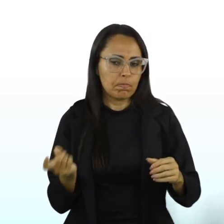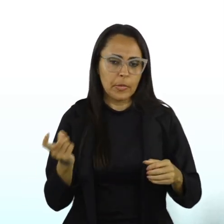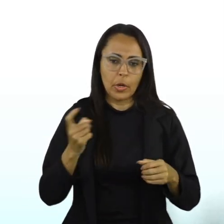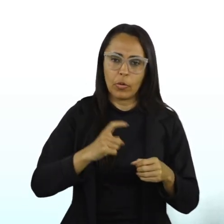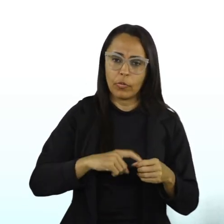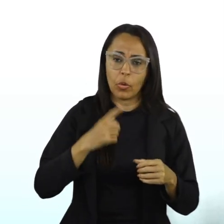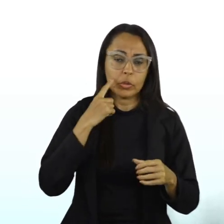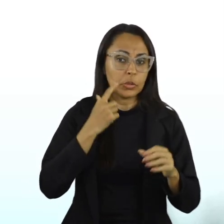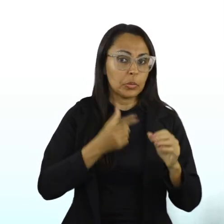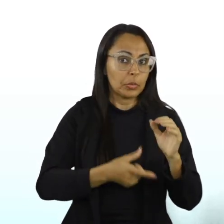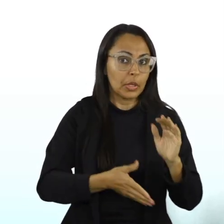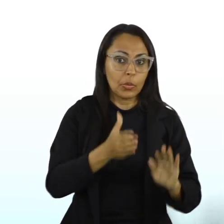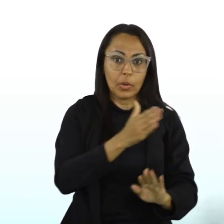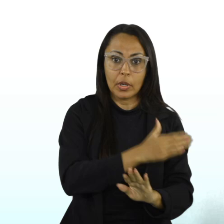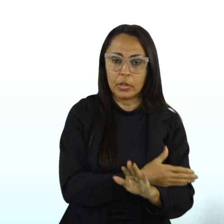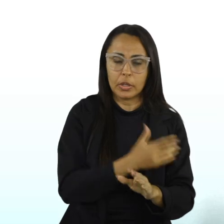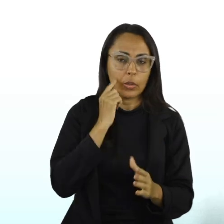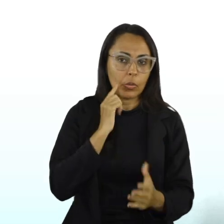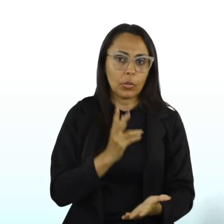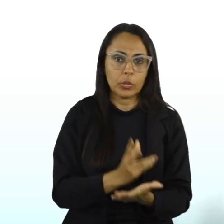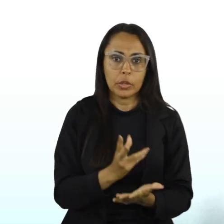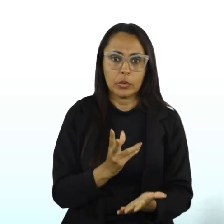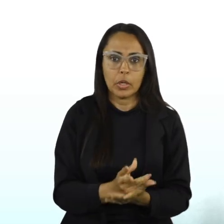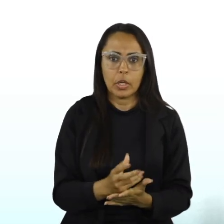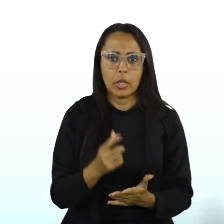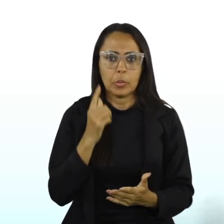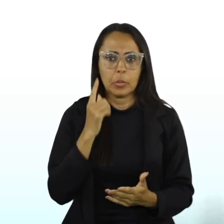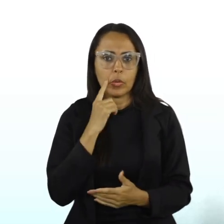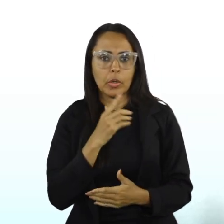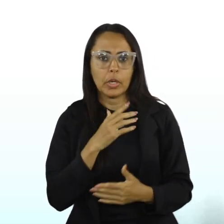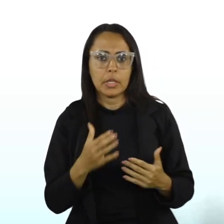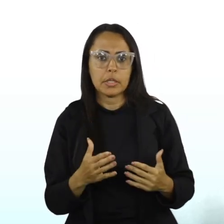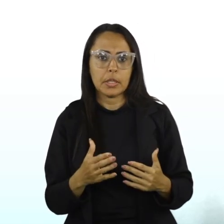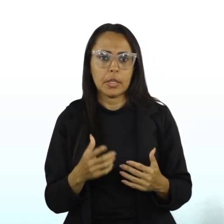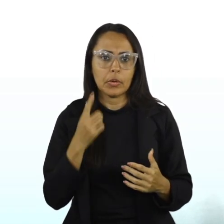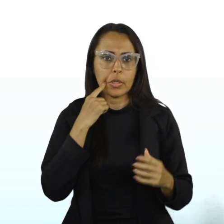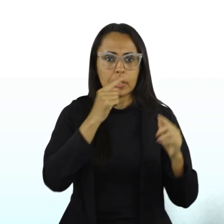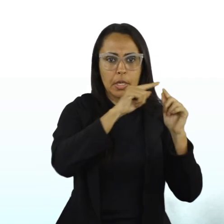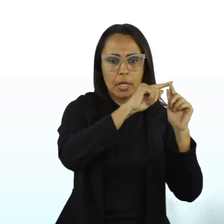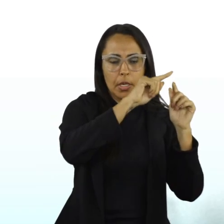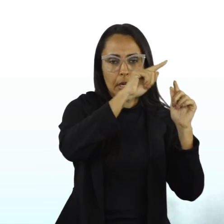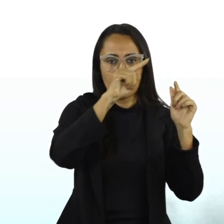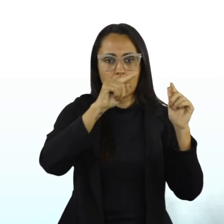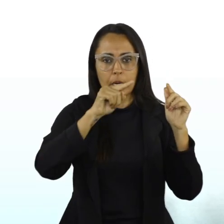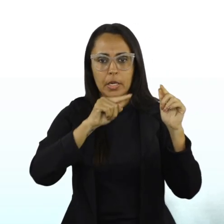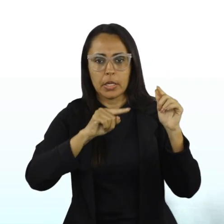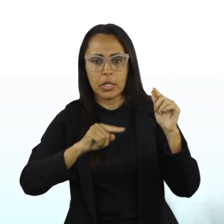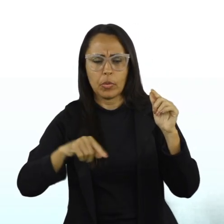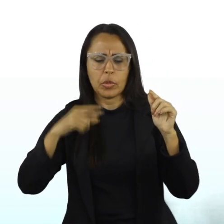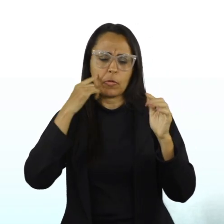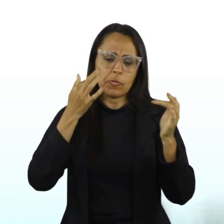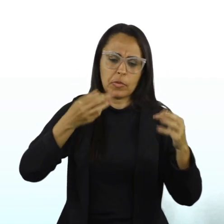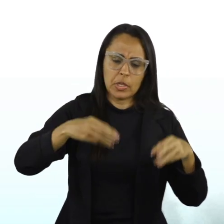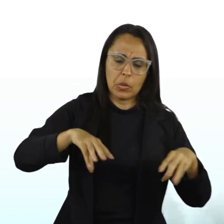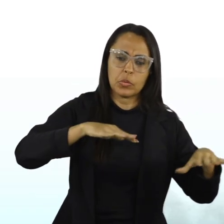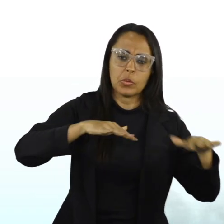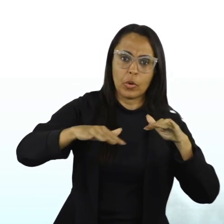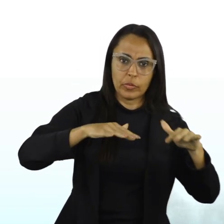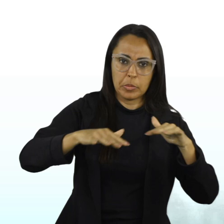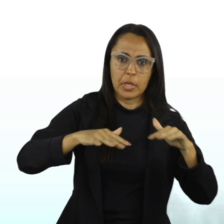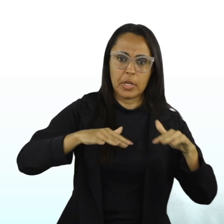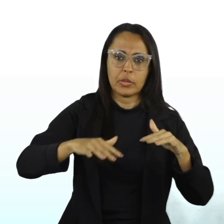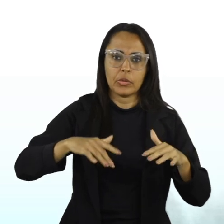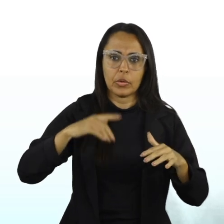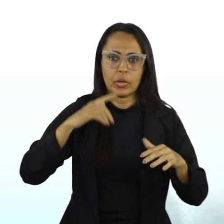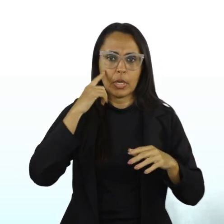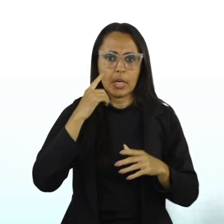altura que ela tinha antes. Então, continuemos nossa viagem com esse carrinho da montanha-russa. Veja que no final desse movimento,